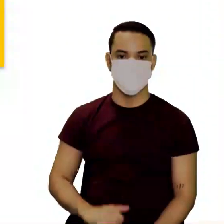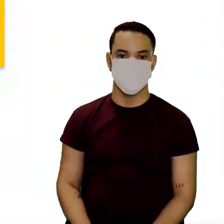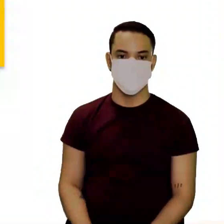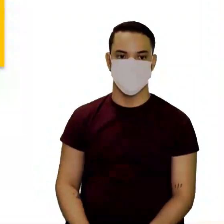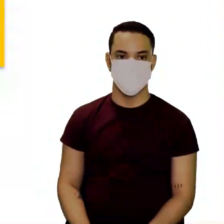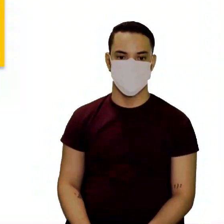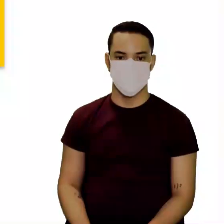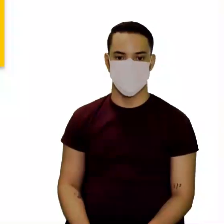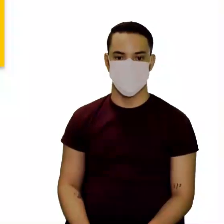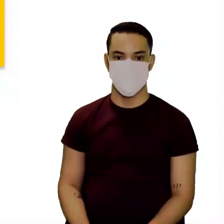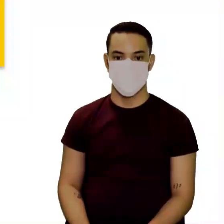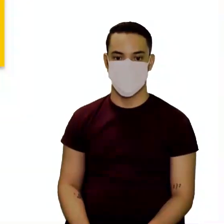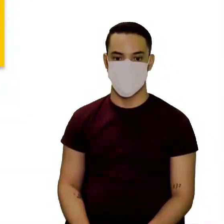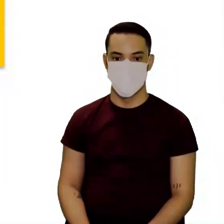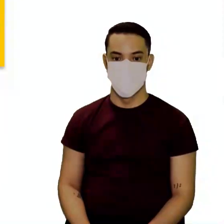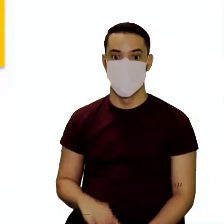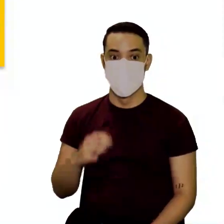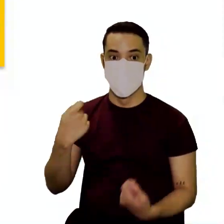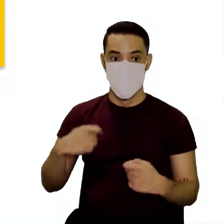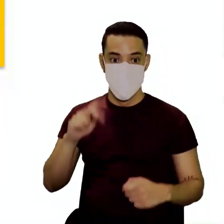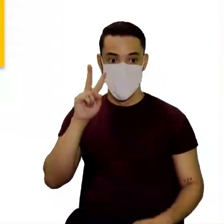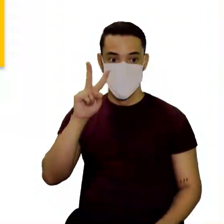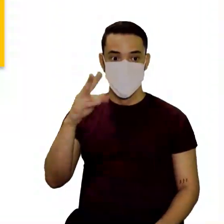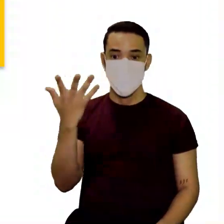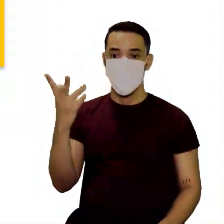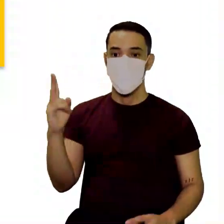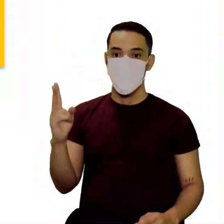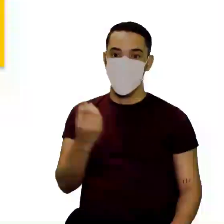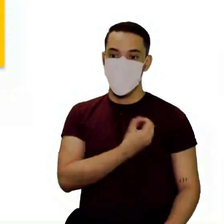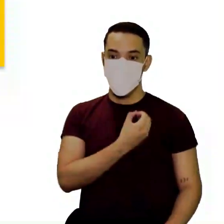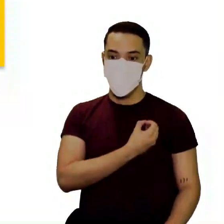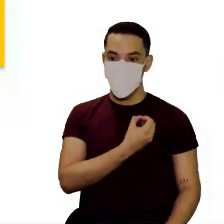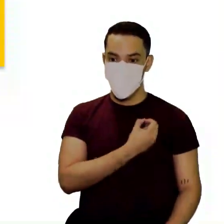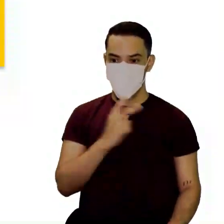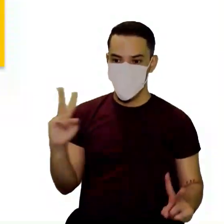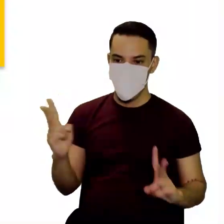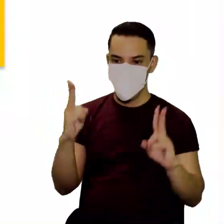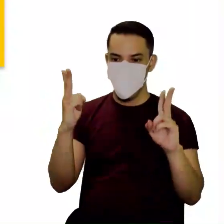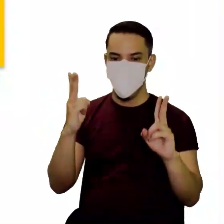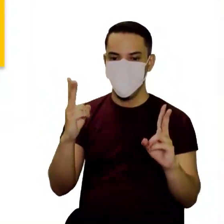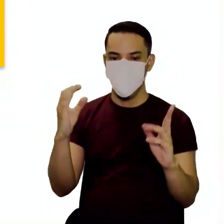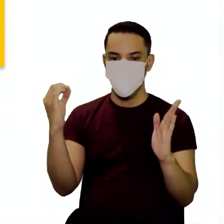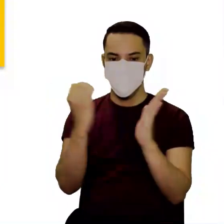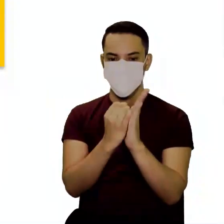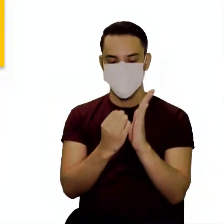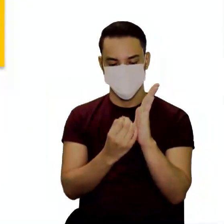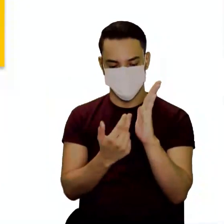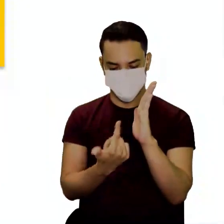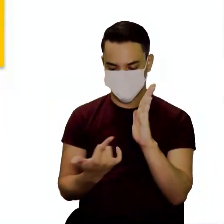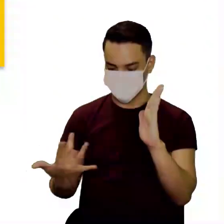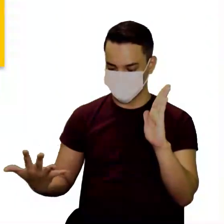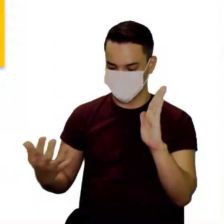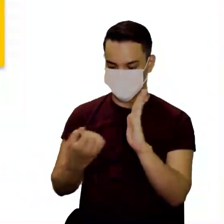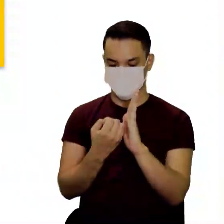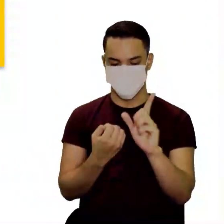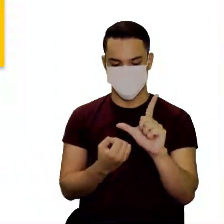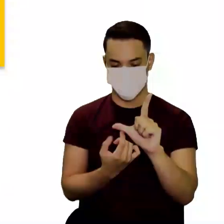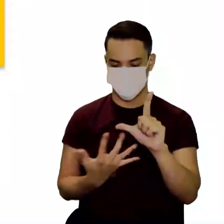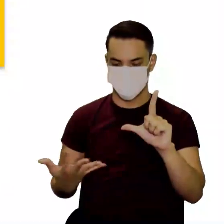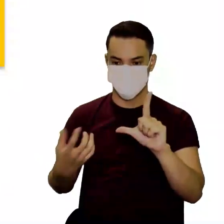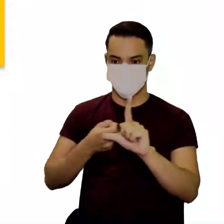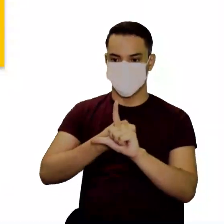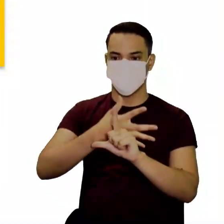você ver o início dos valores, né? Quando a corrente é zero, você vai conseguir verificar. Então,